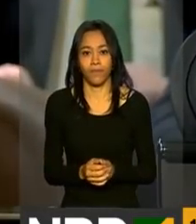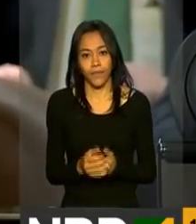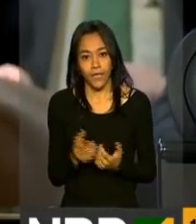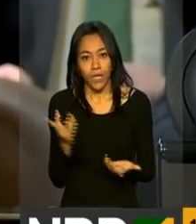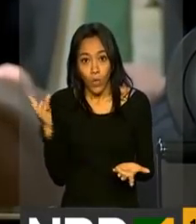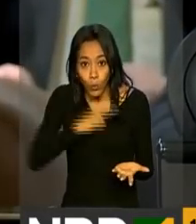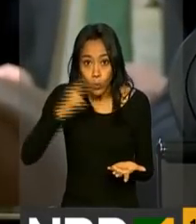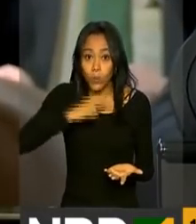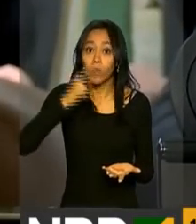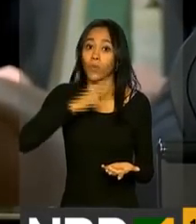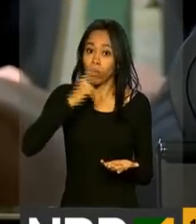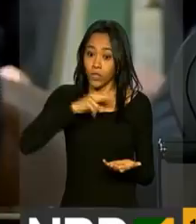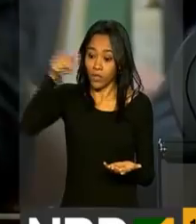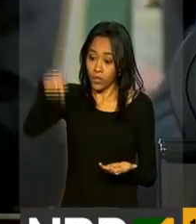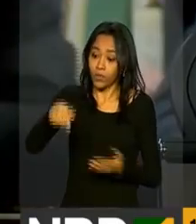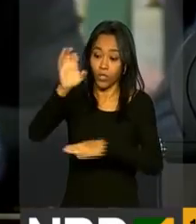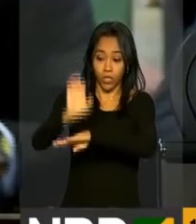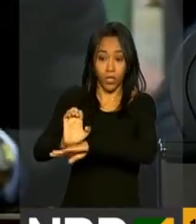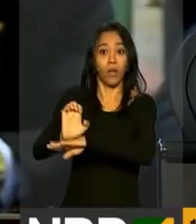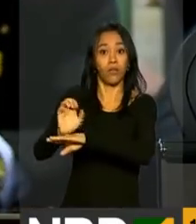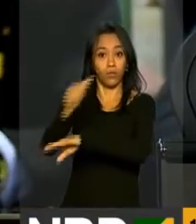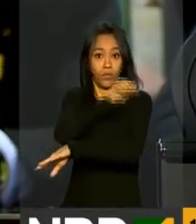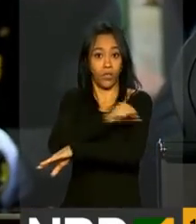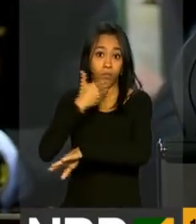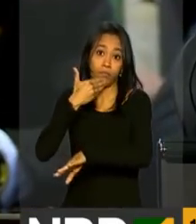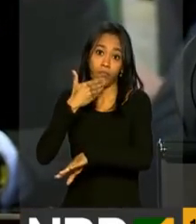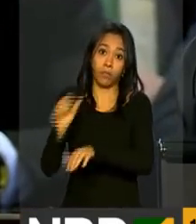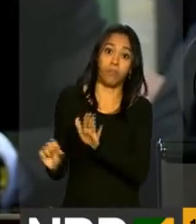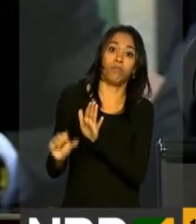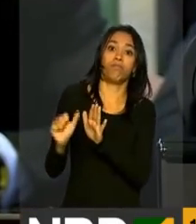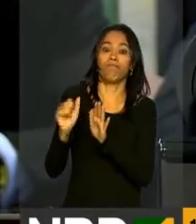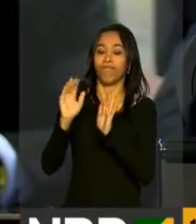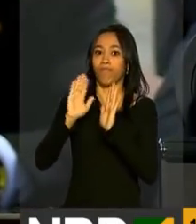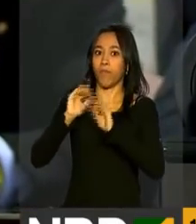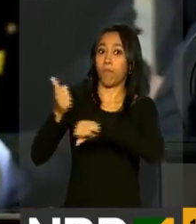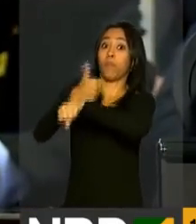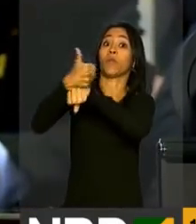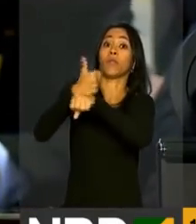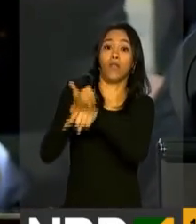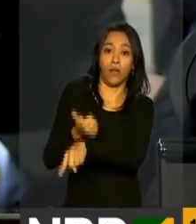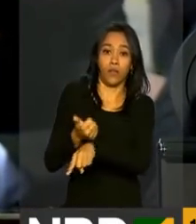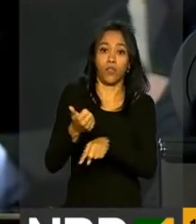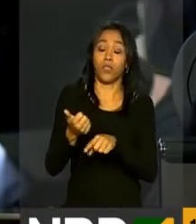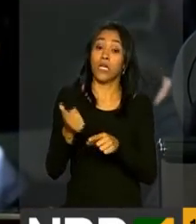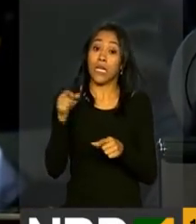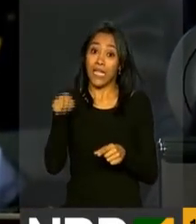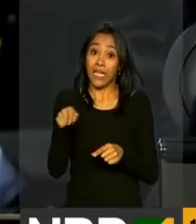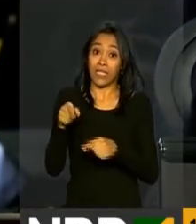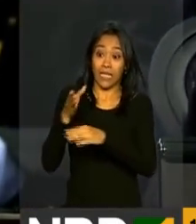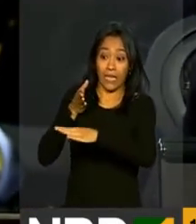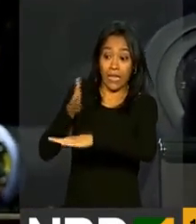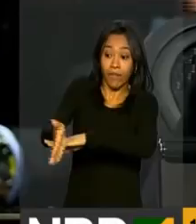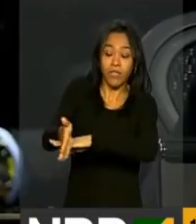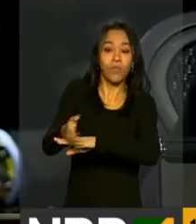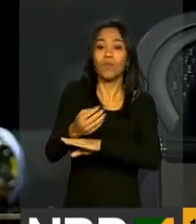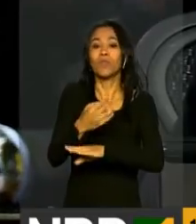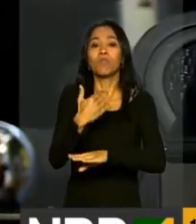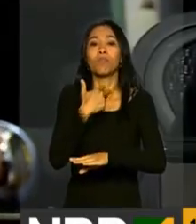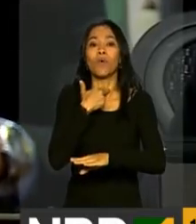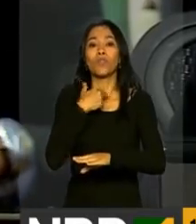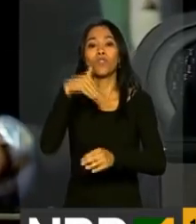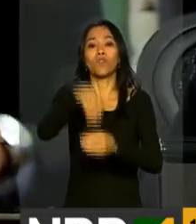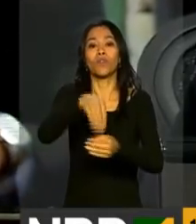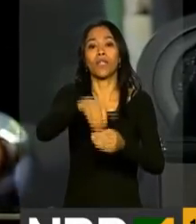emergencial daqui do rio de janeiro exigiu esta medida ora bem durante a intervenção federal não se pode votar a emenda à constituição